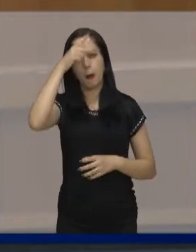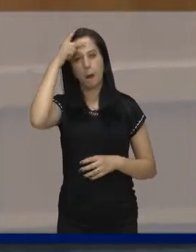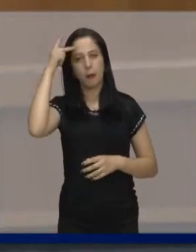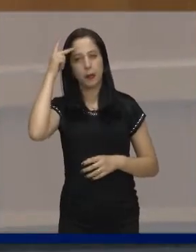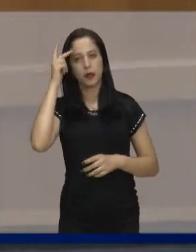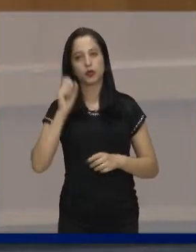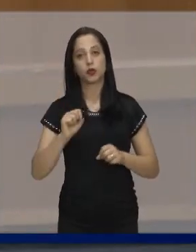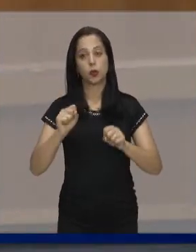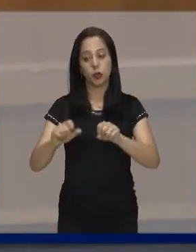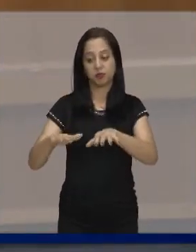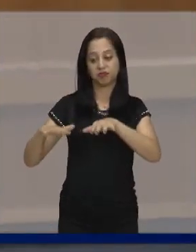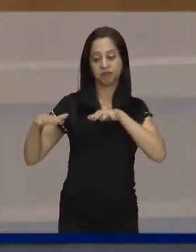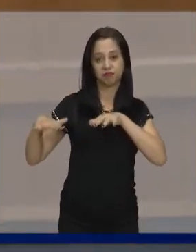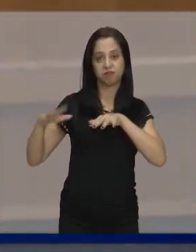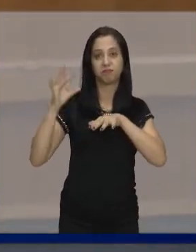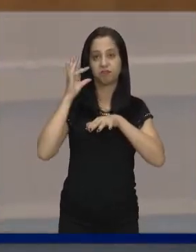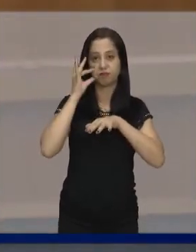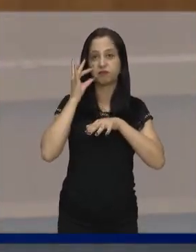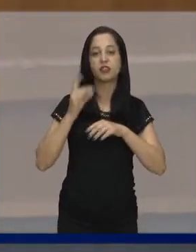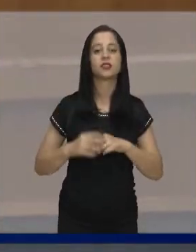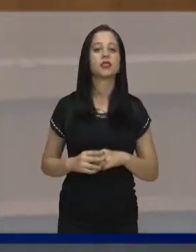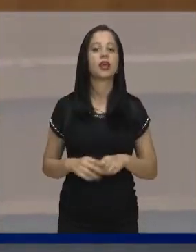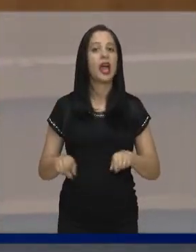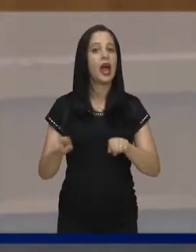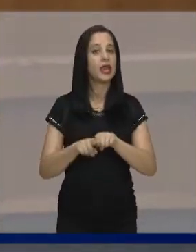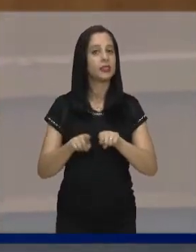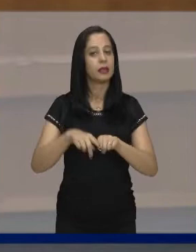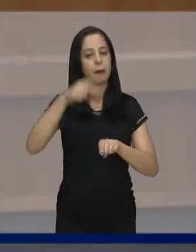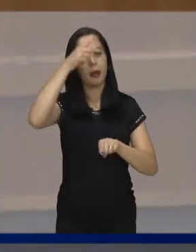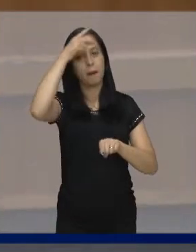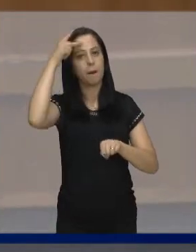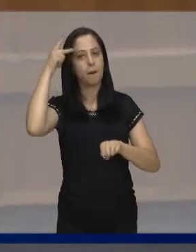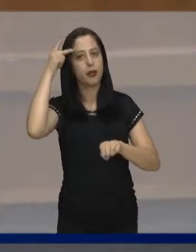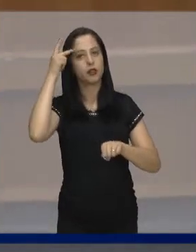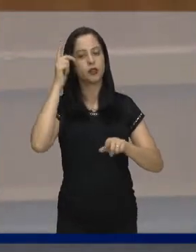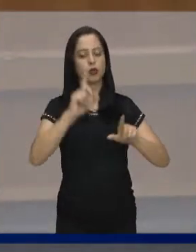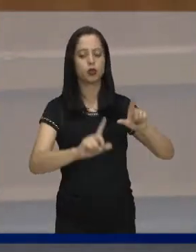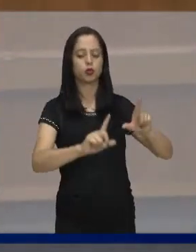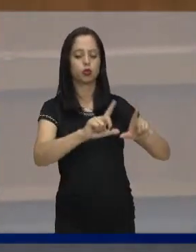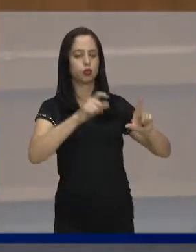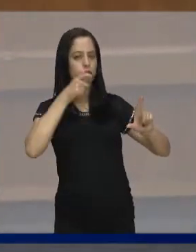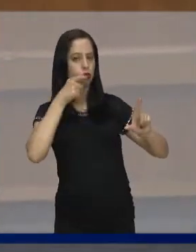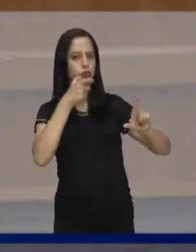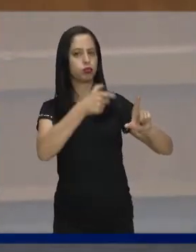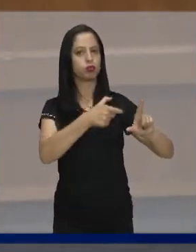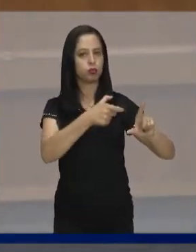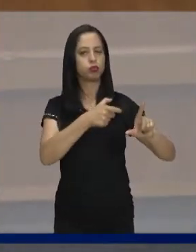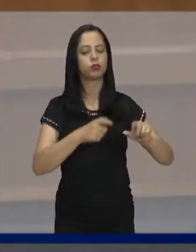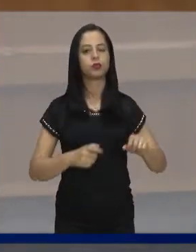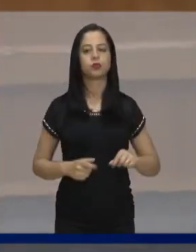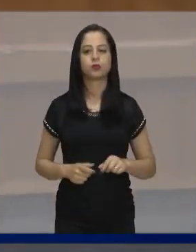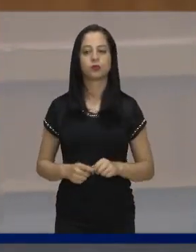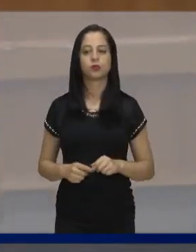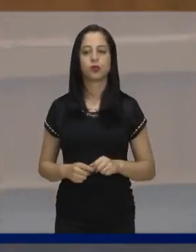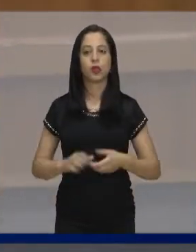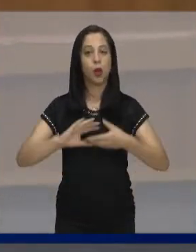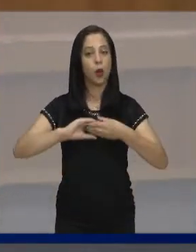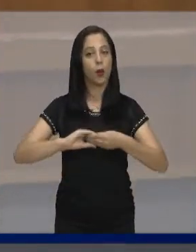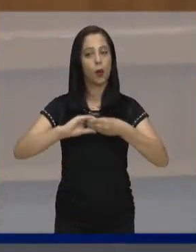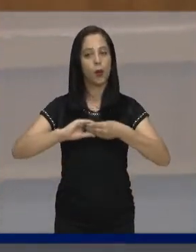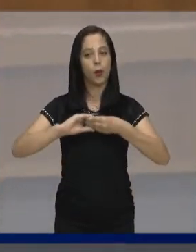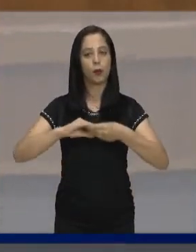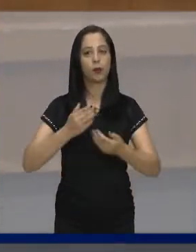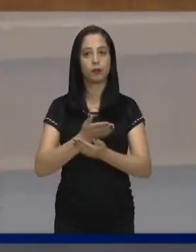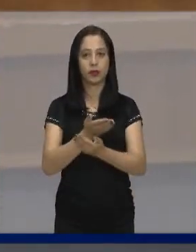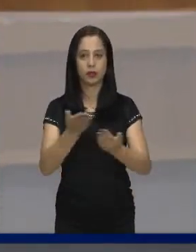aqui na sessão, também todos que nos acompanham pela TV Câmara e pelas redes sociais. Cumprimentar também todos